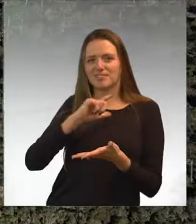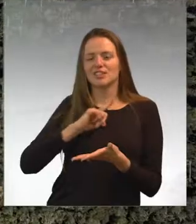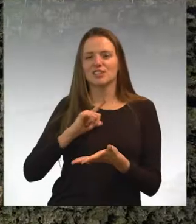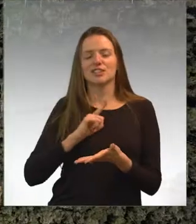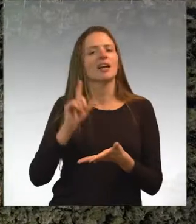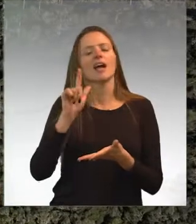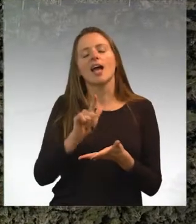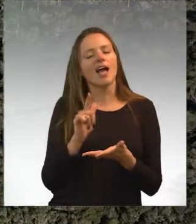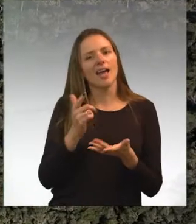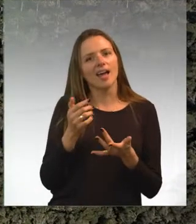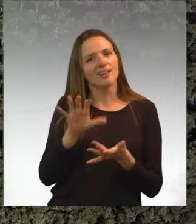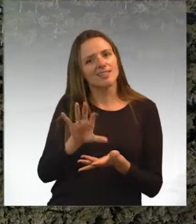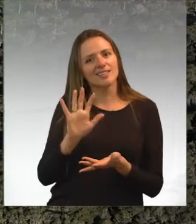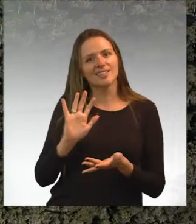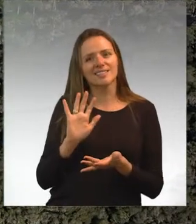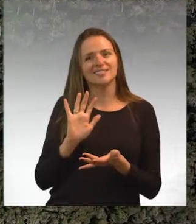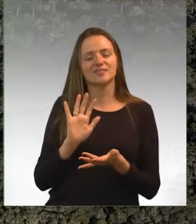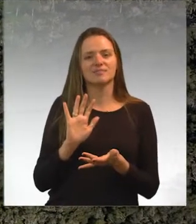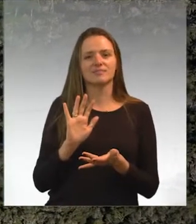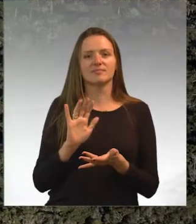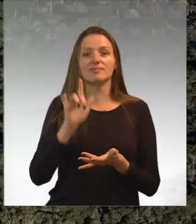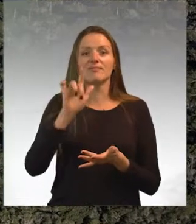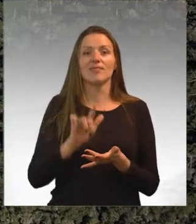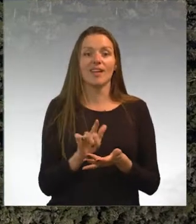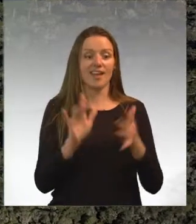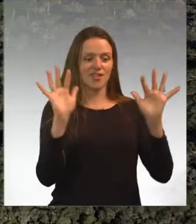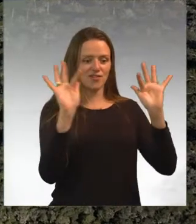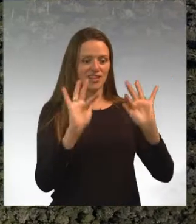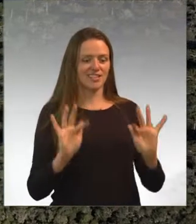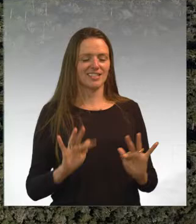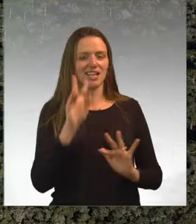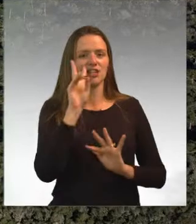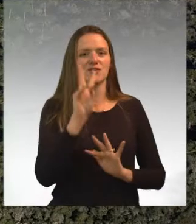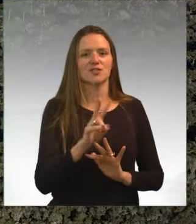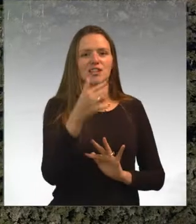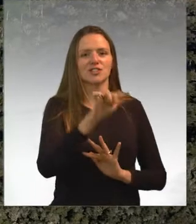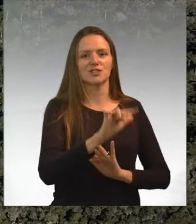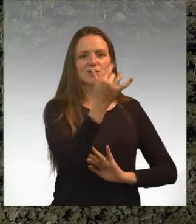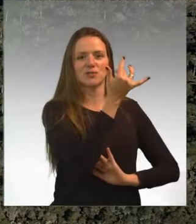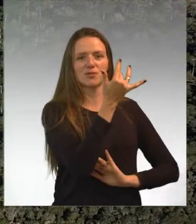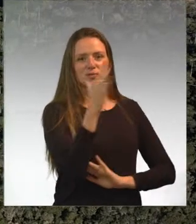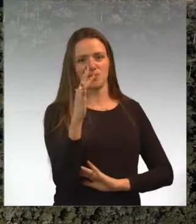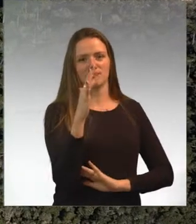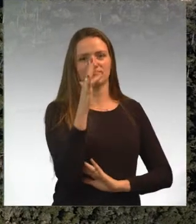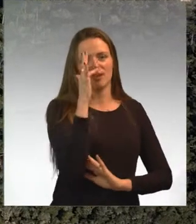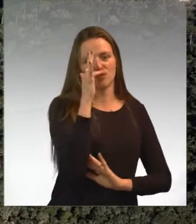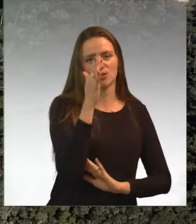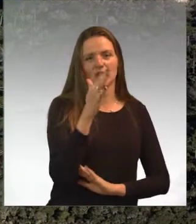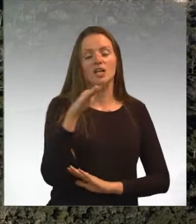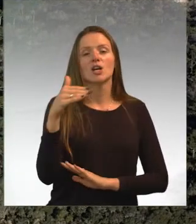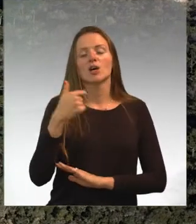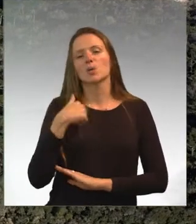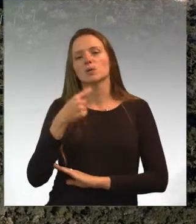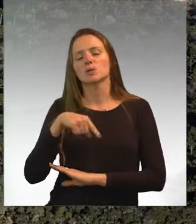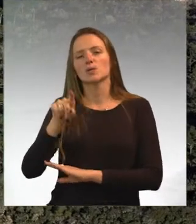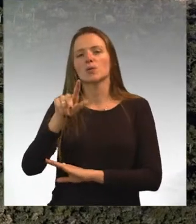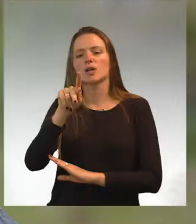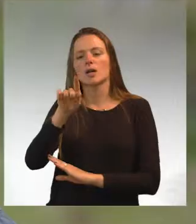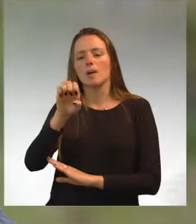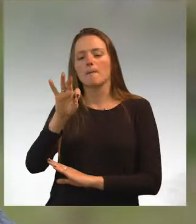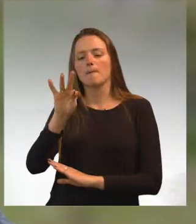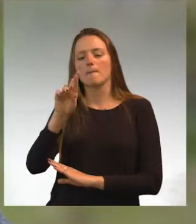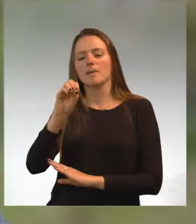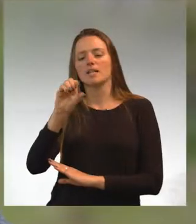é exatamente isso. É uma alegria enorme rever uma planta. Quando eu fui a Petrópolis, eu revi bolsa